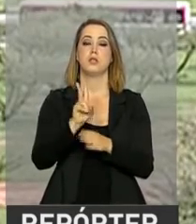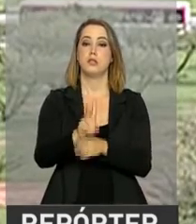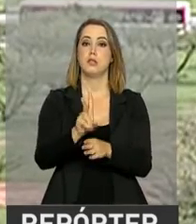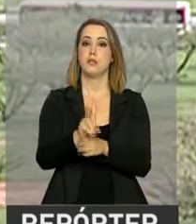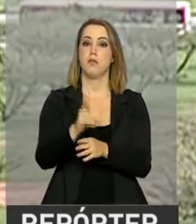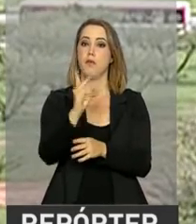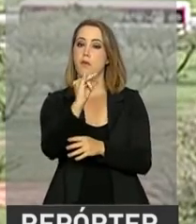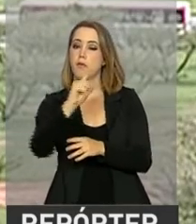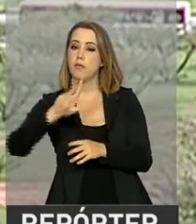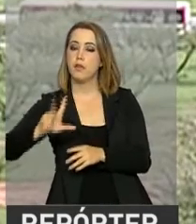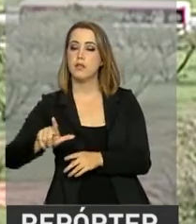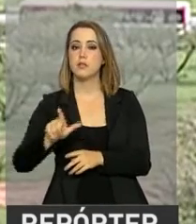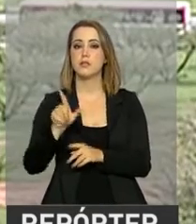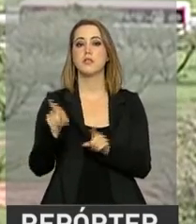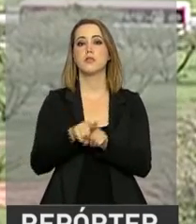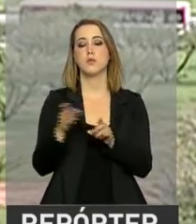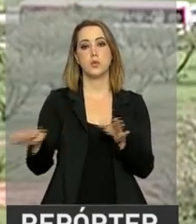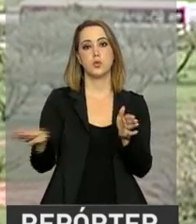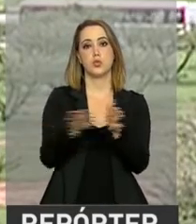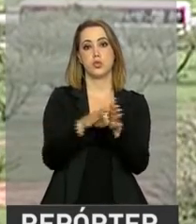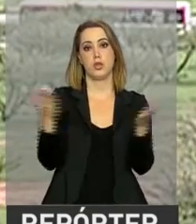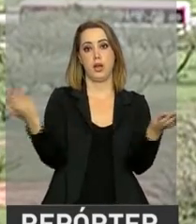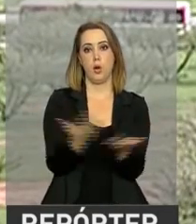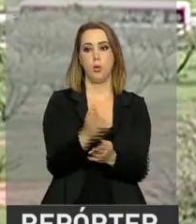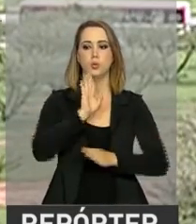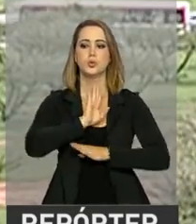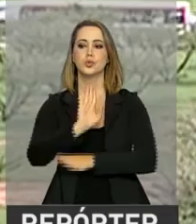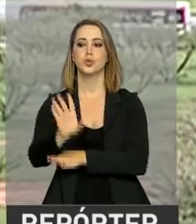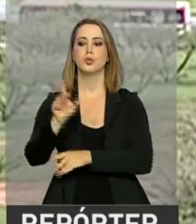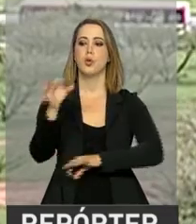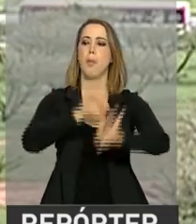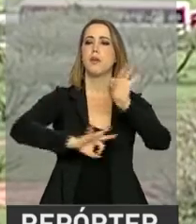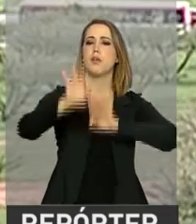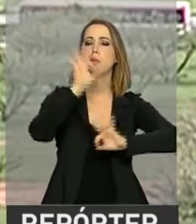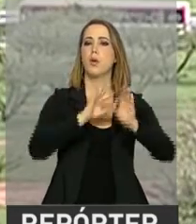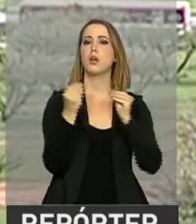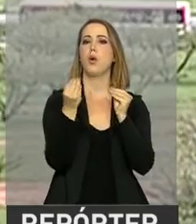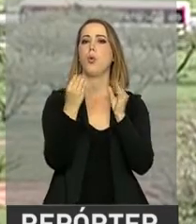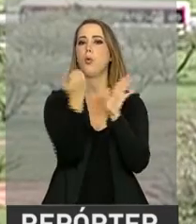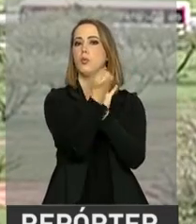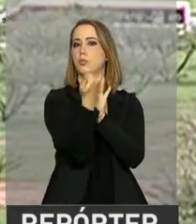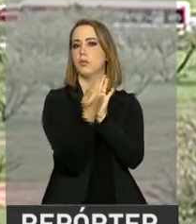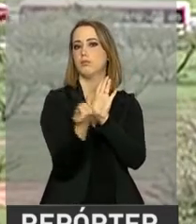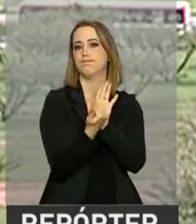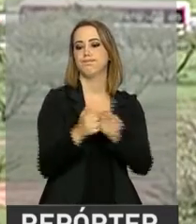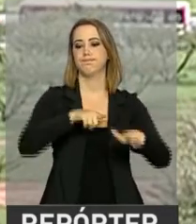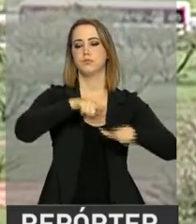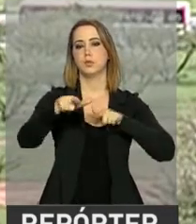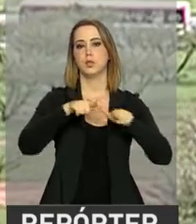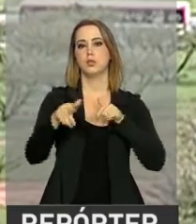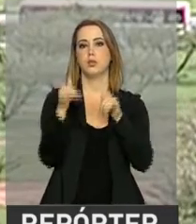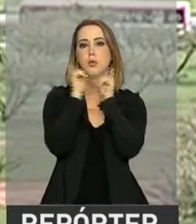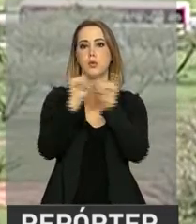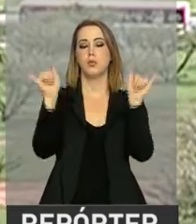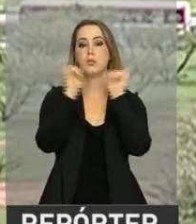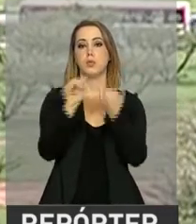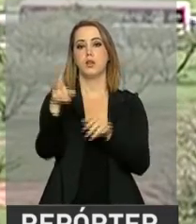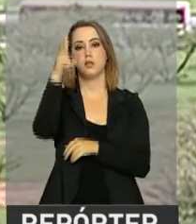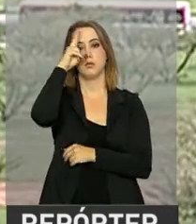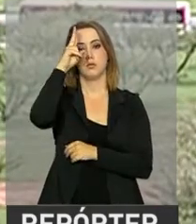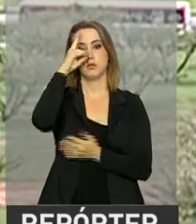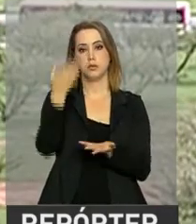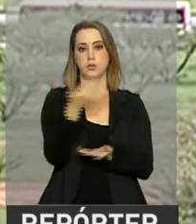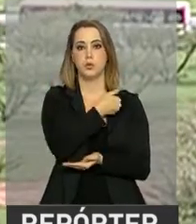ao município de petrópolis ainda hoje para ajudar na elaboração de um plano de trabalho que será publicado na próxima segunda feira